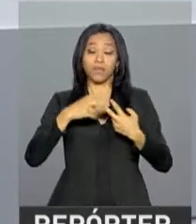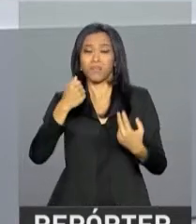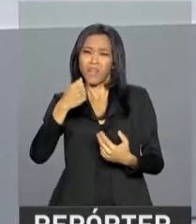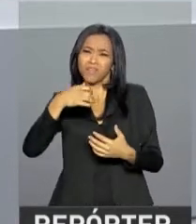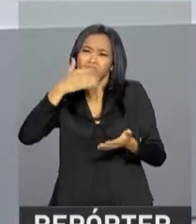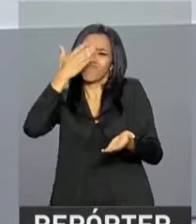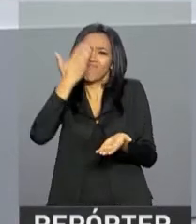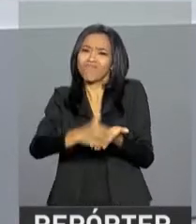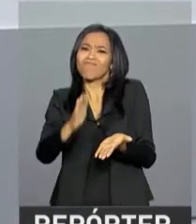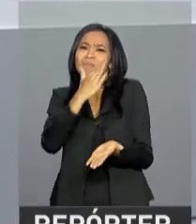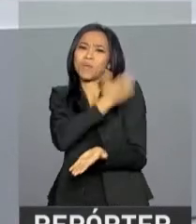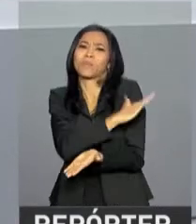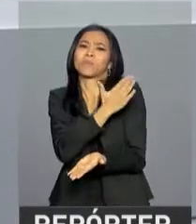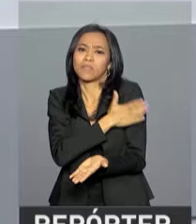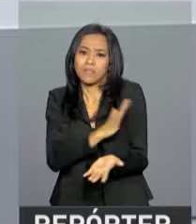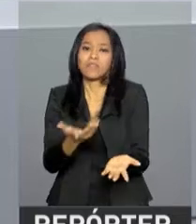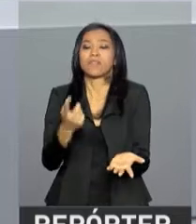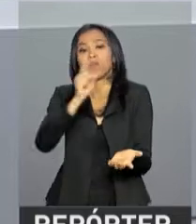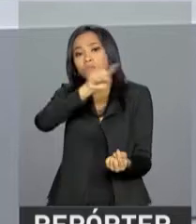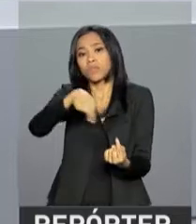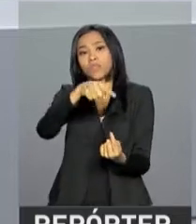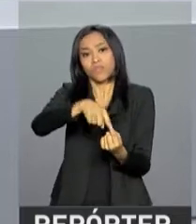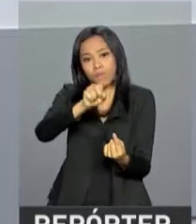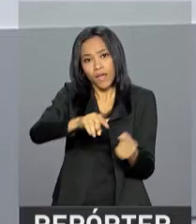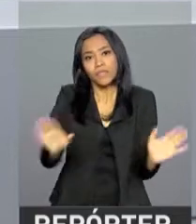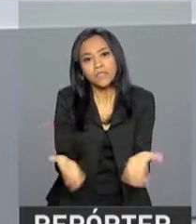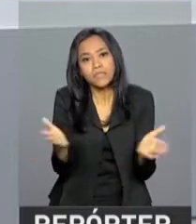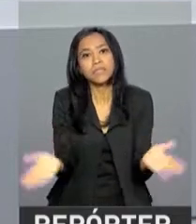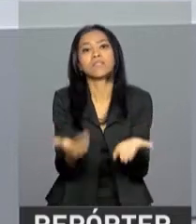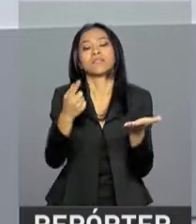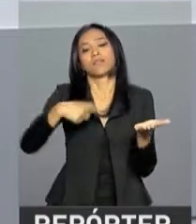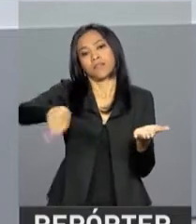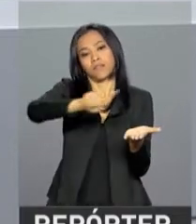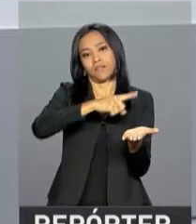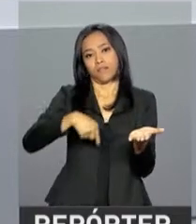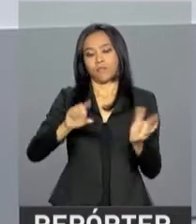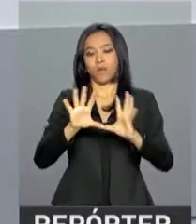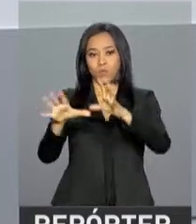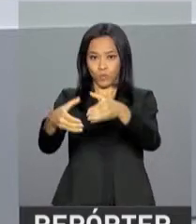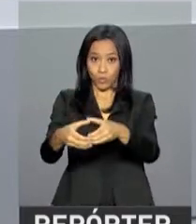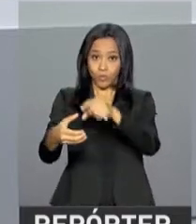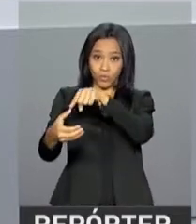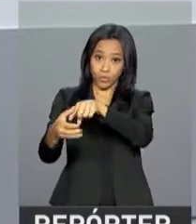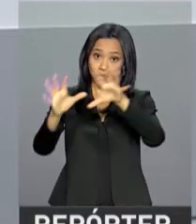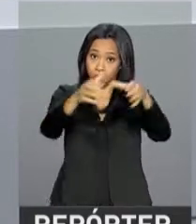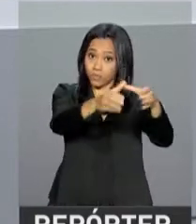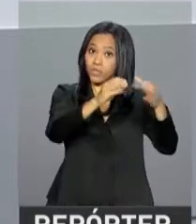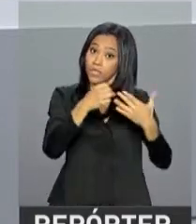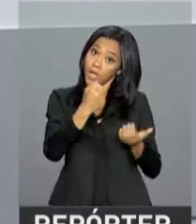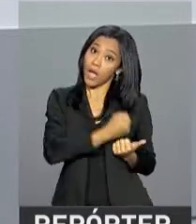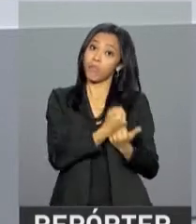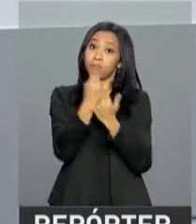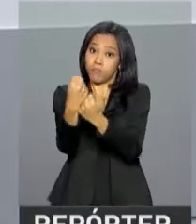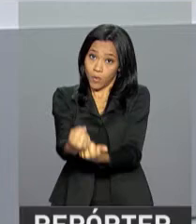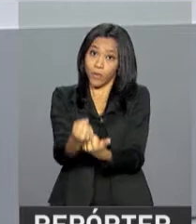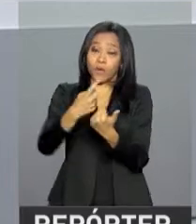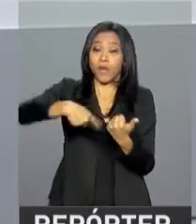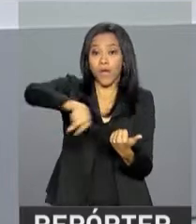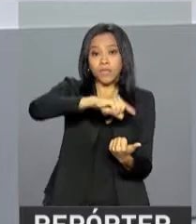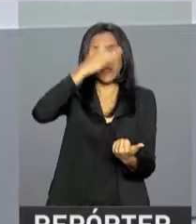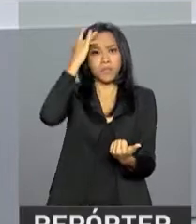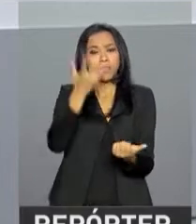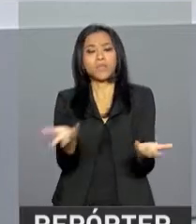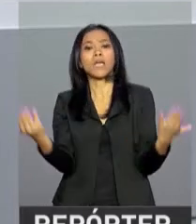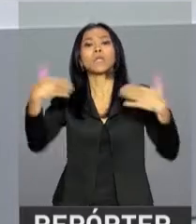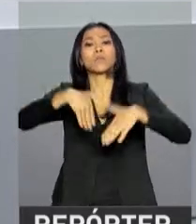sistema prisional a estratégia busca incentivar e dar vida habilidade a organizações que colaboram com a reintegração dessas pessoas ao mercado